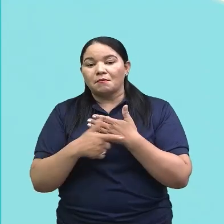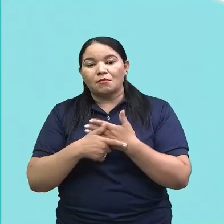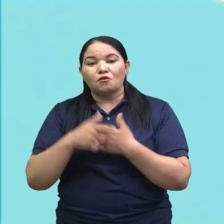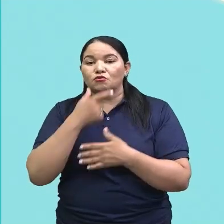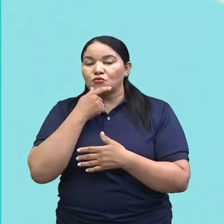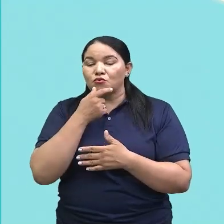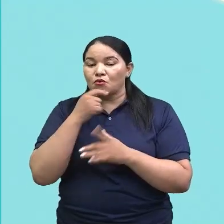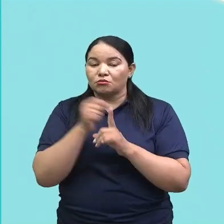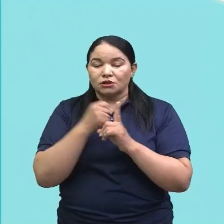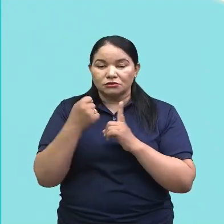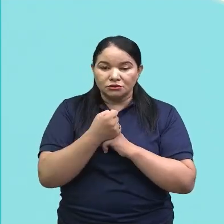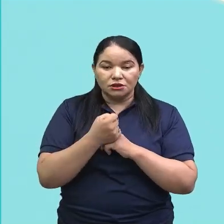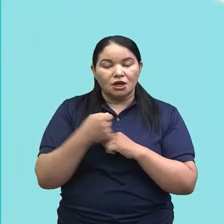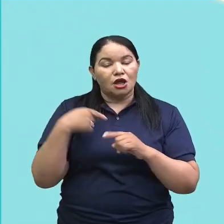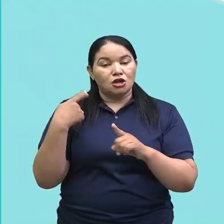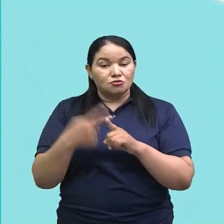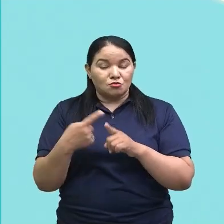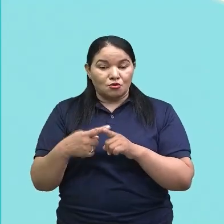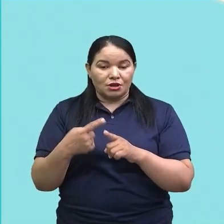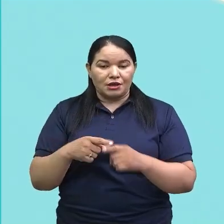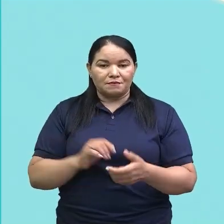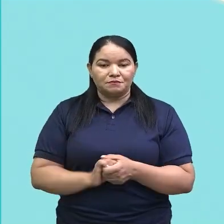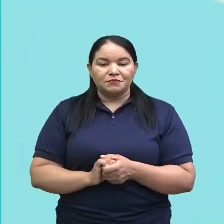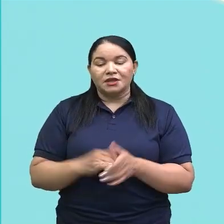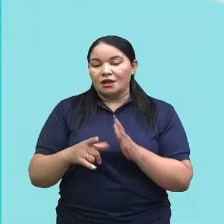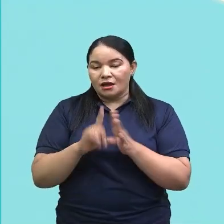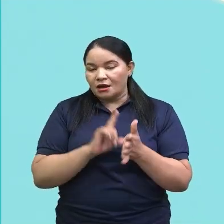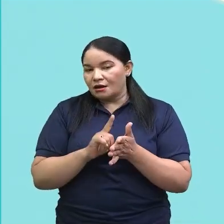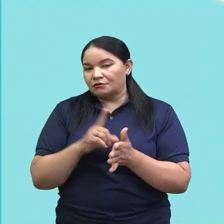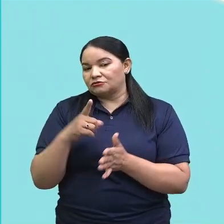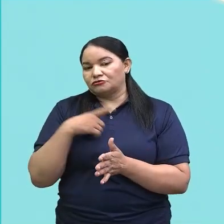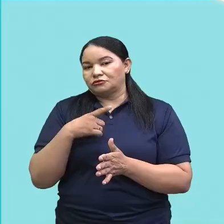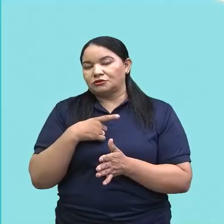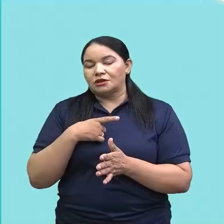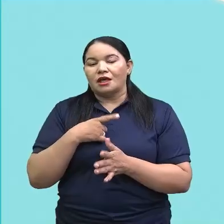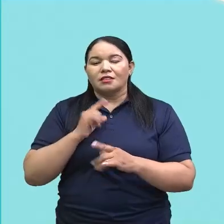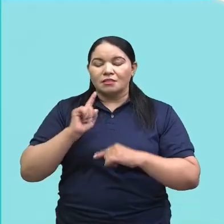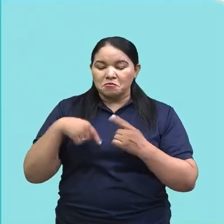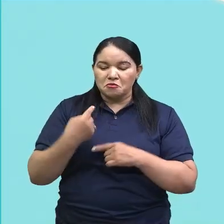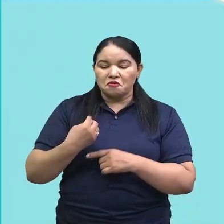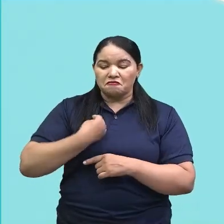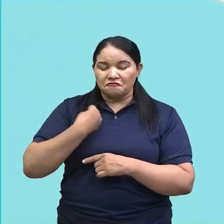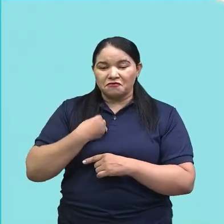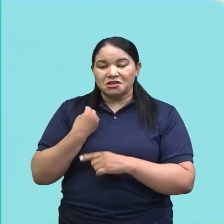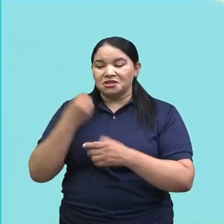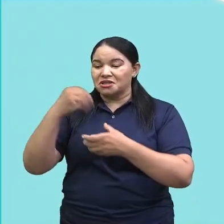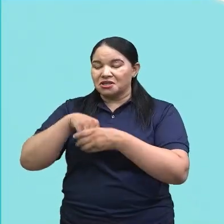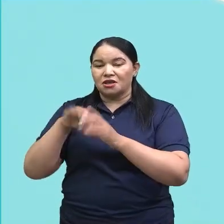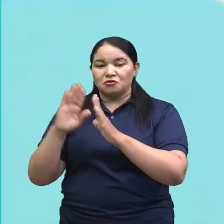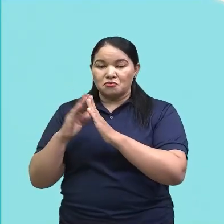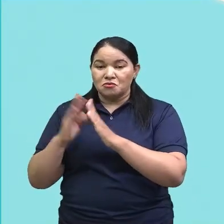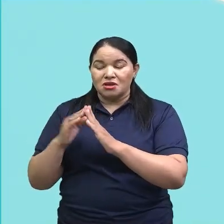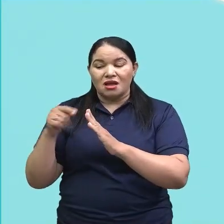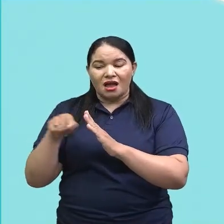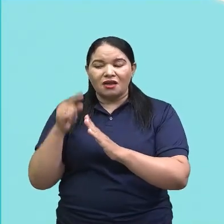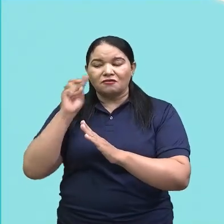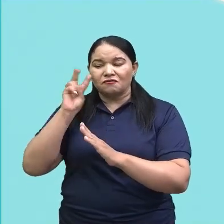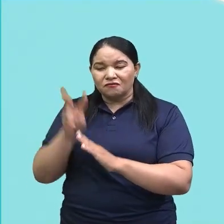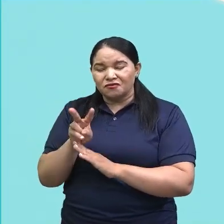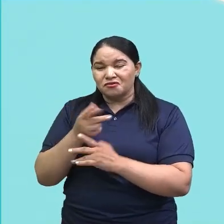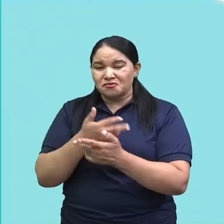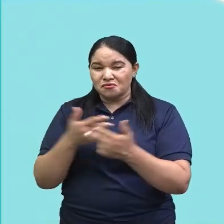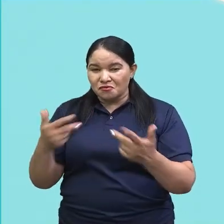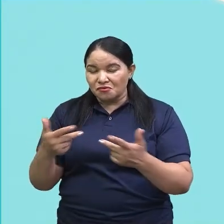papel do homem era mas quando ele passou a vivenciar as situações no internato, ele disse bem assim, olha, tem alguma coisa errada,